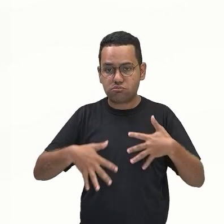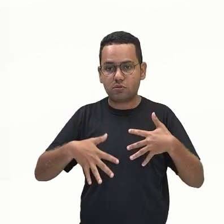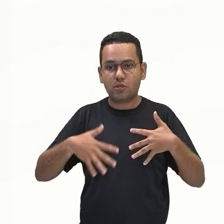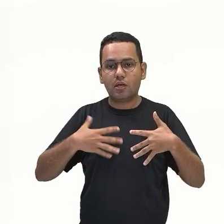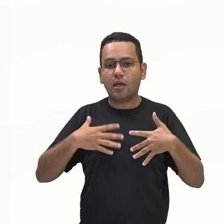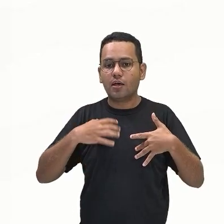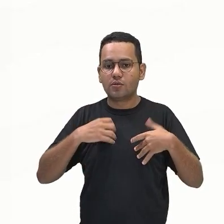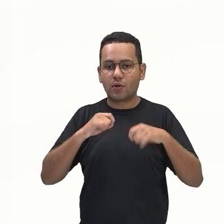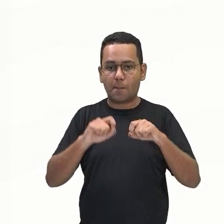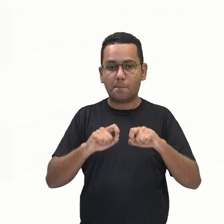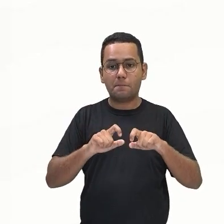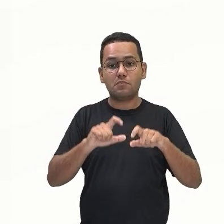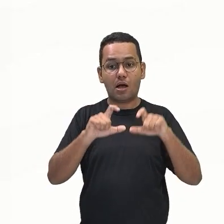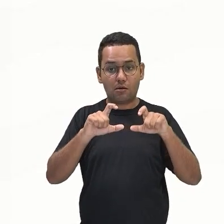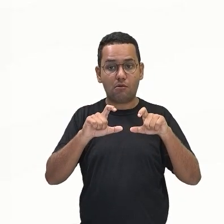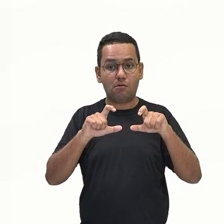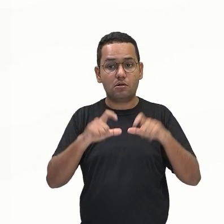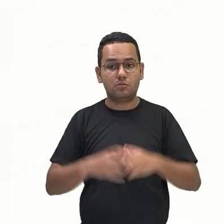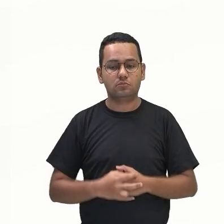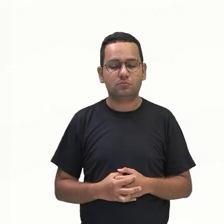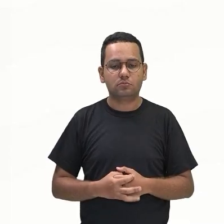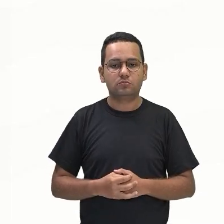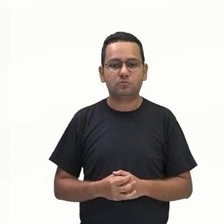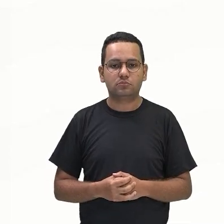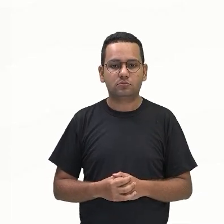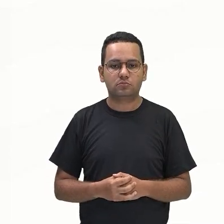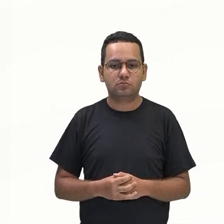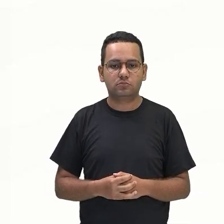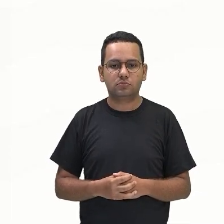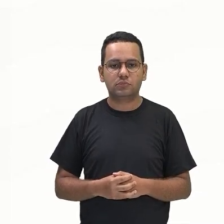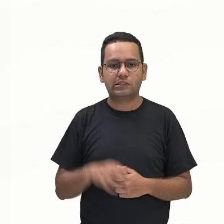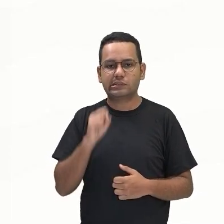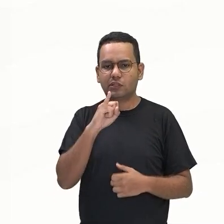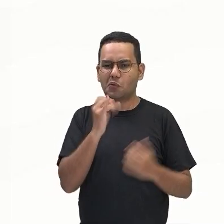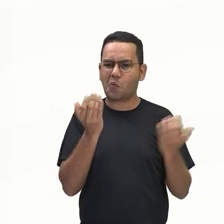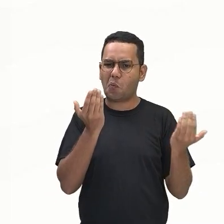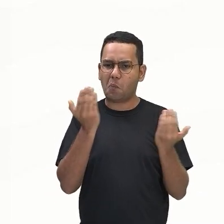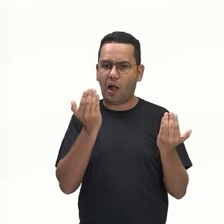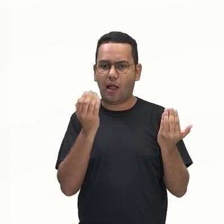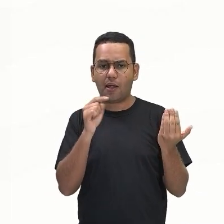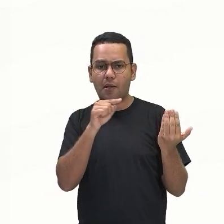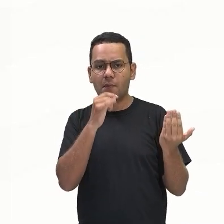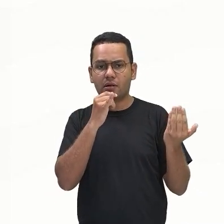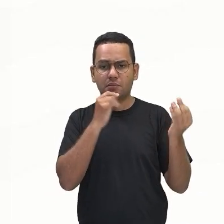dilatadas. Se a gente for analisar a estrutura dela para a veia ou para o